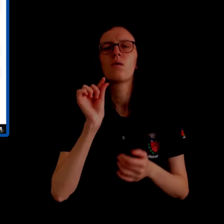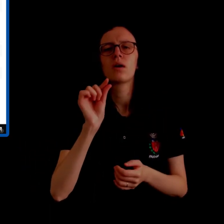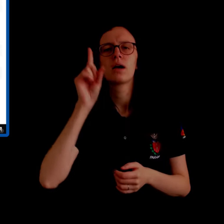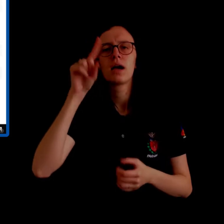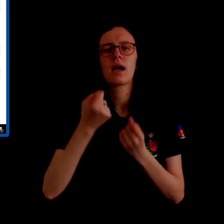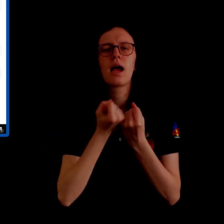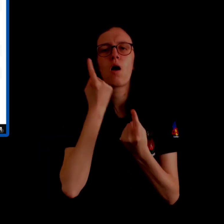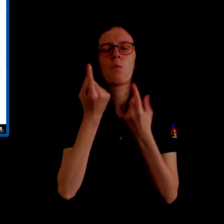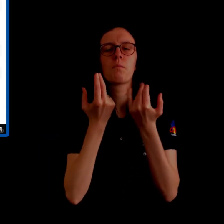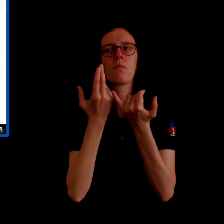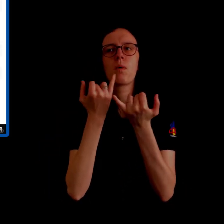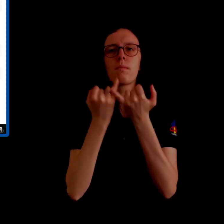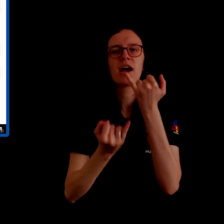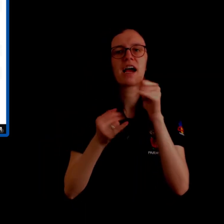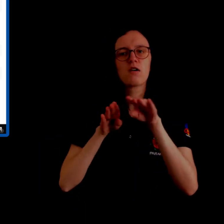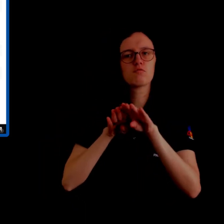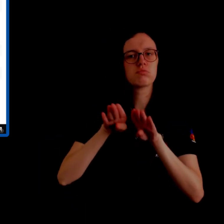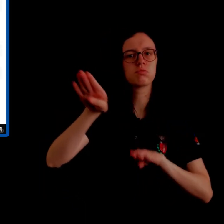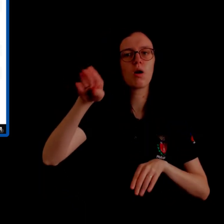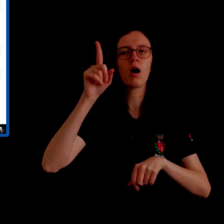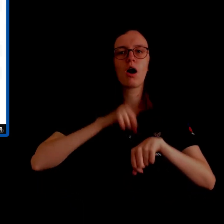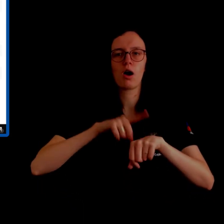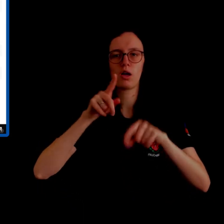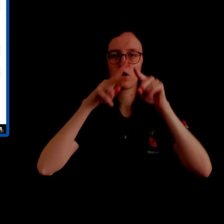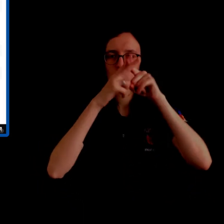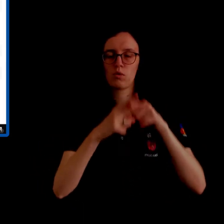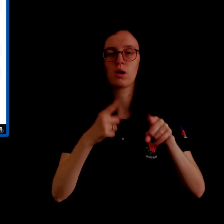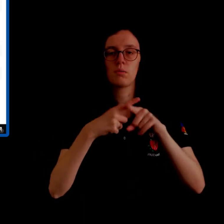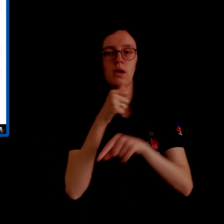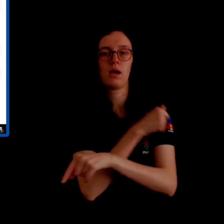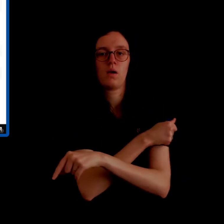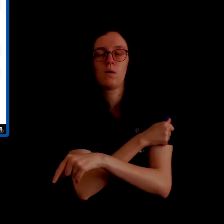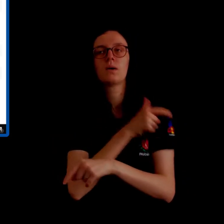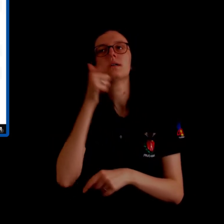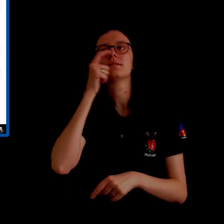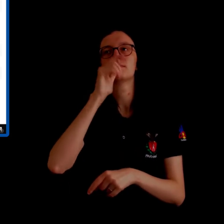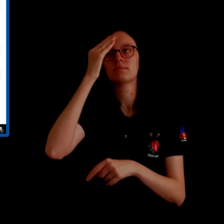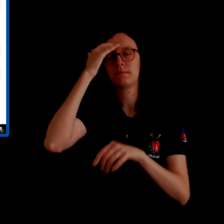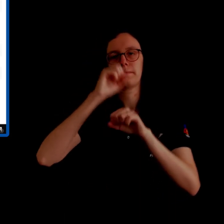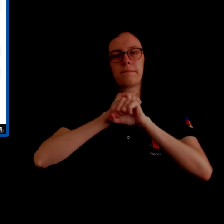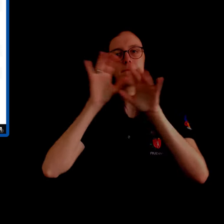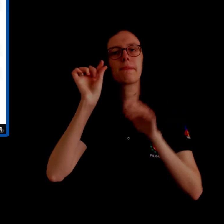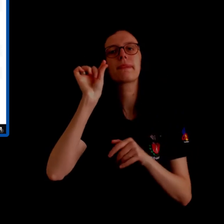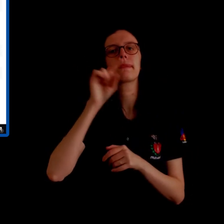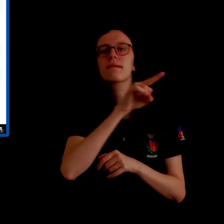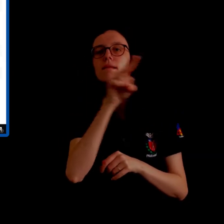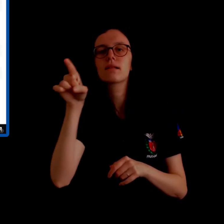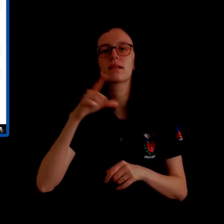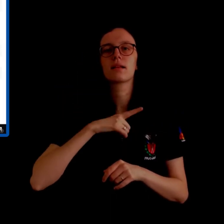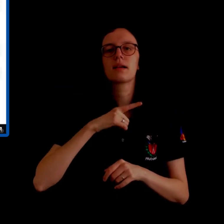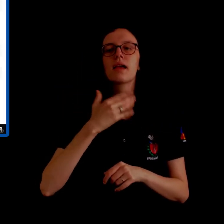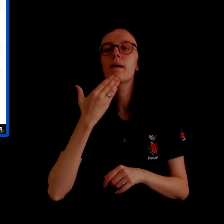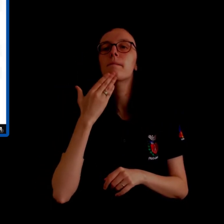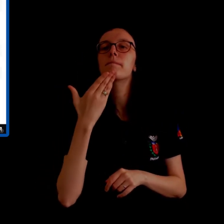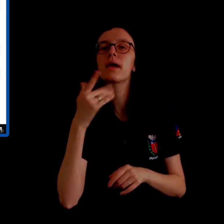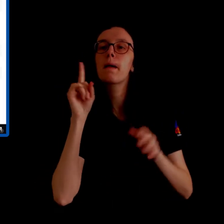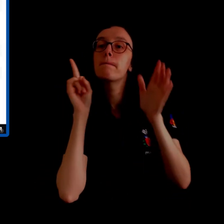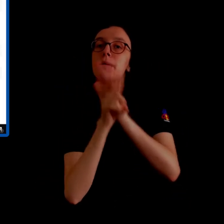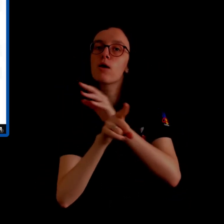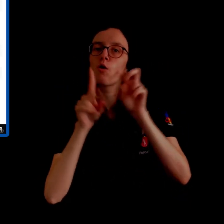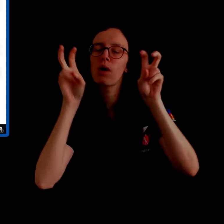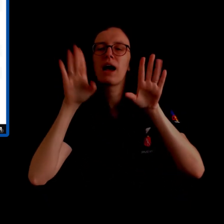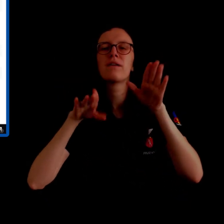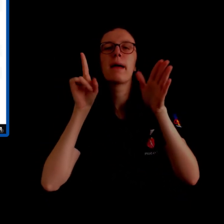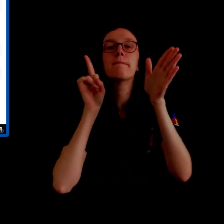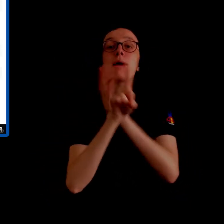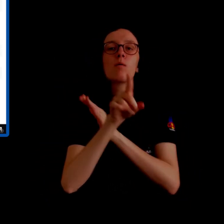algumas vantagens na hora da correção, porque o próprio aluno ele vai ter noção daquilo que você está cobrando naquela questão aberta, tá?